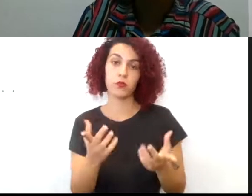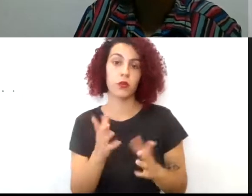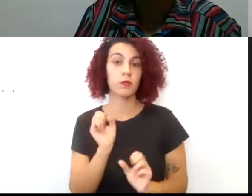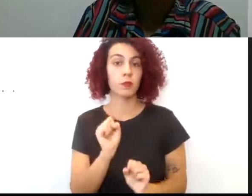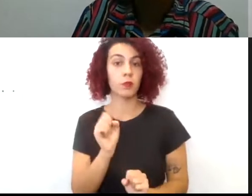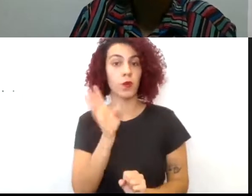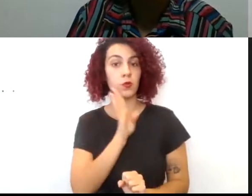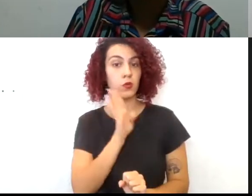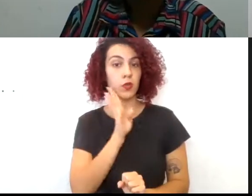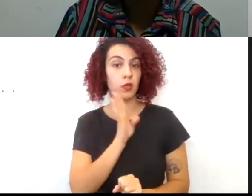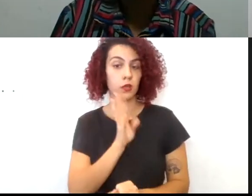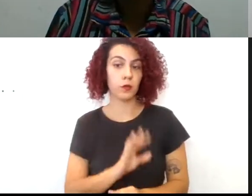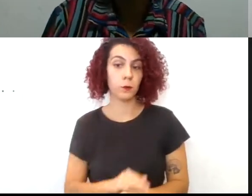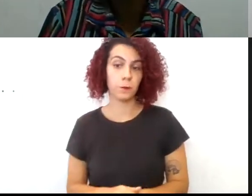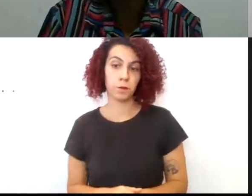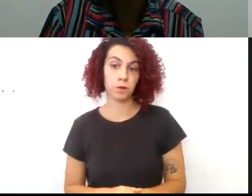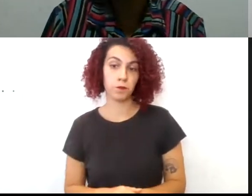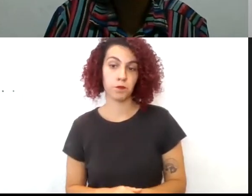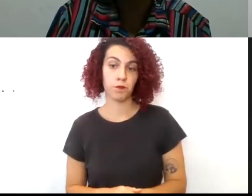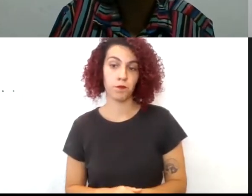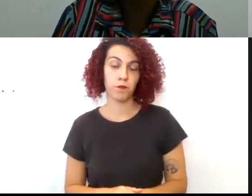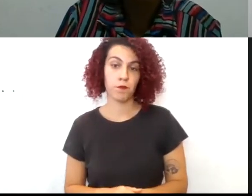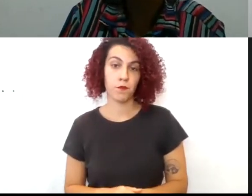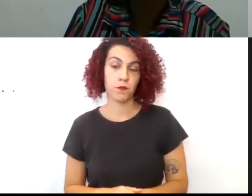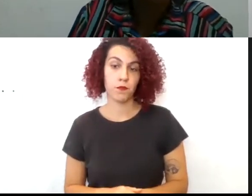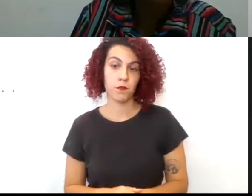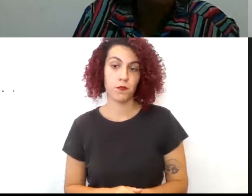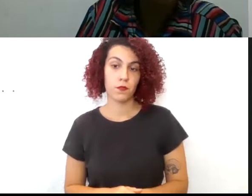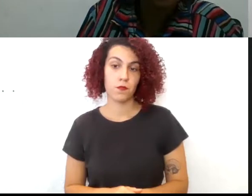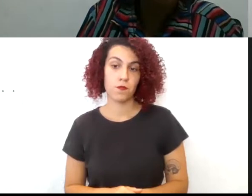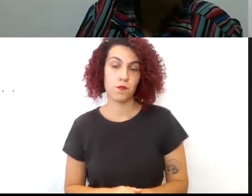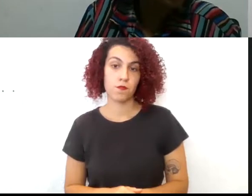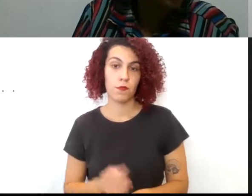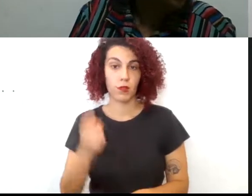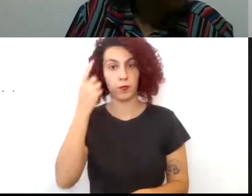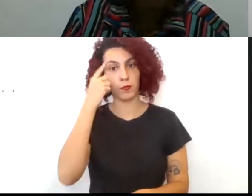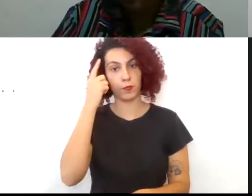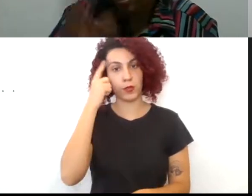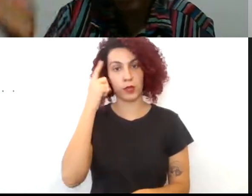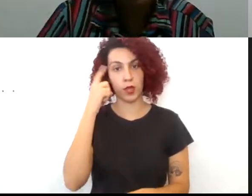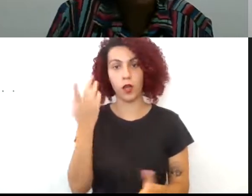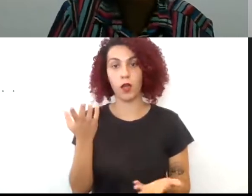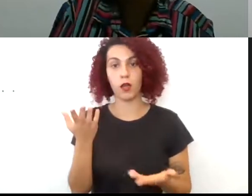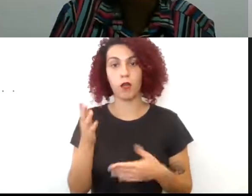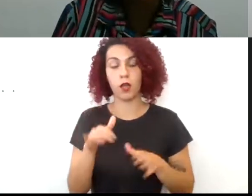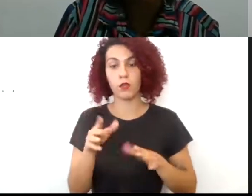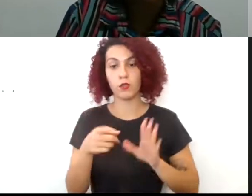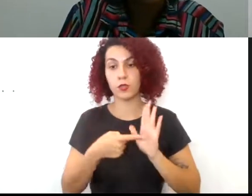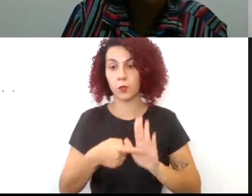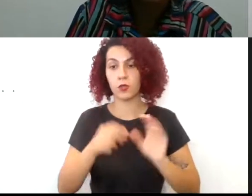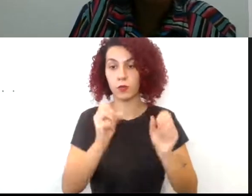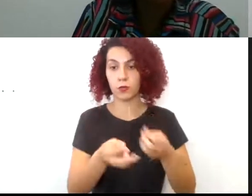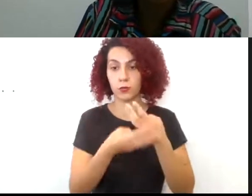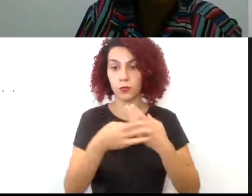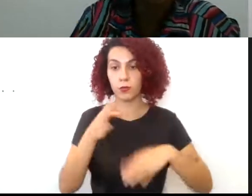bacana E pensar numa estrutura mesmo o menor uma coisa mais didática que eu possa trazer mais slides né